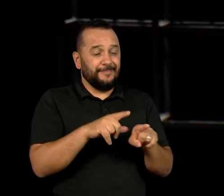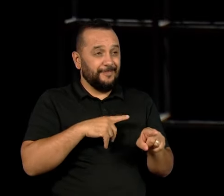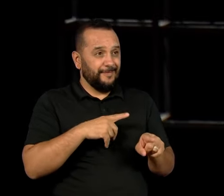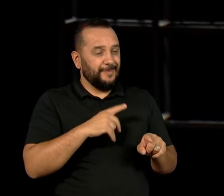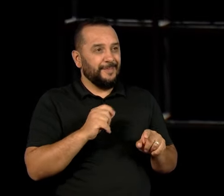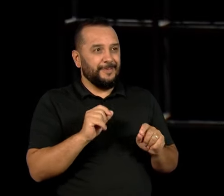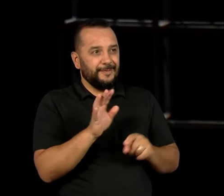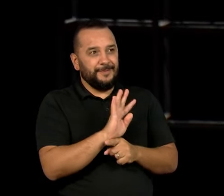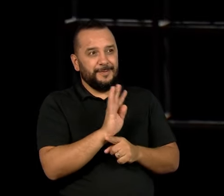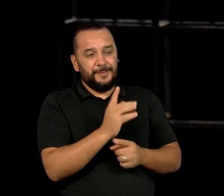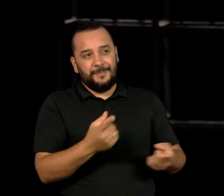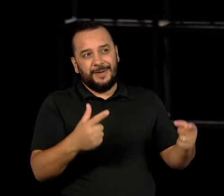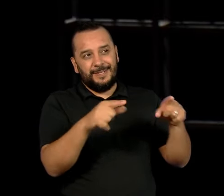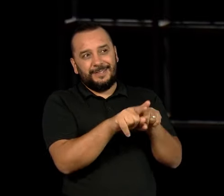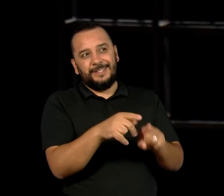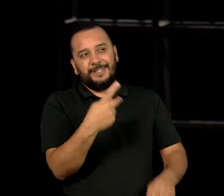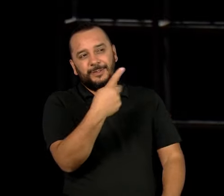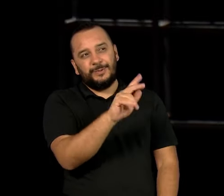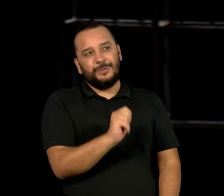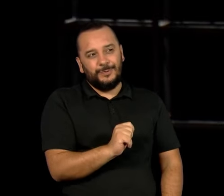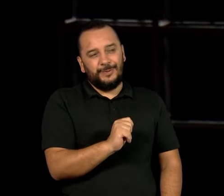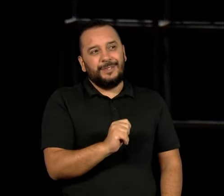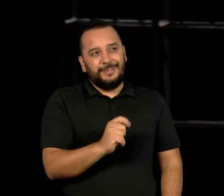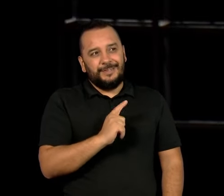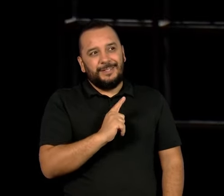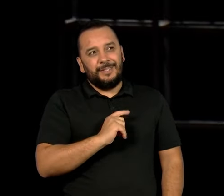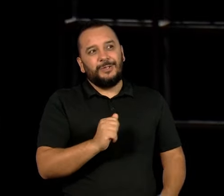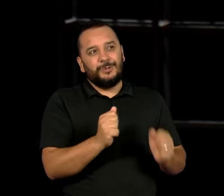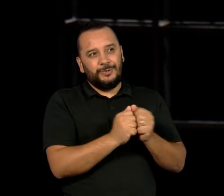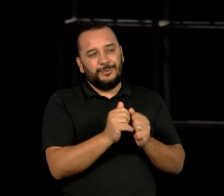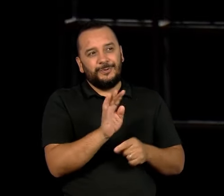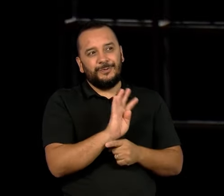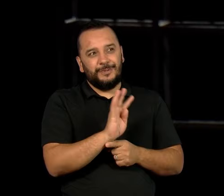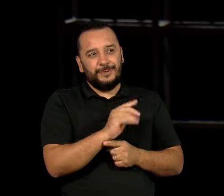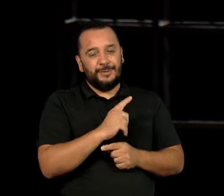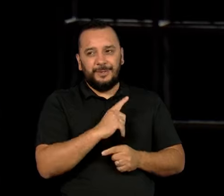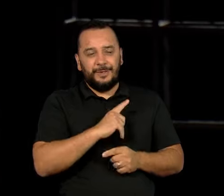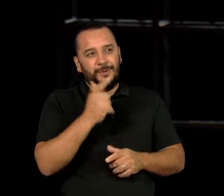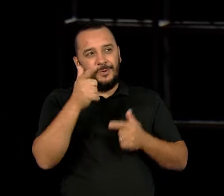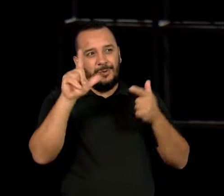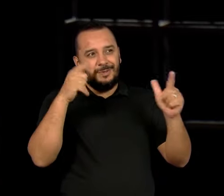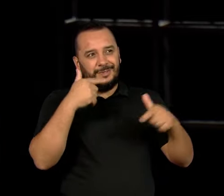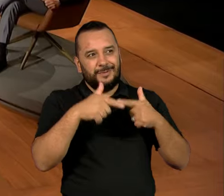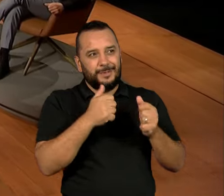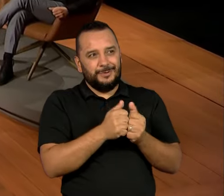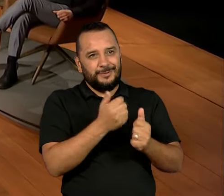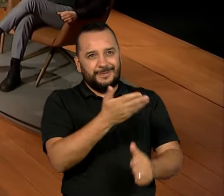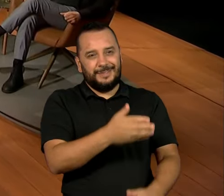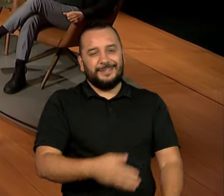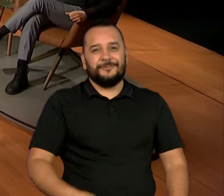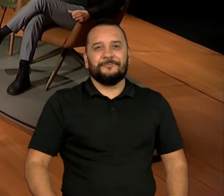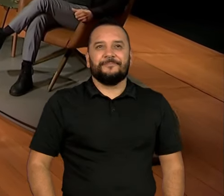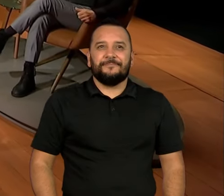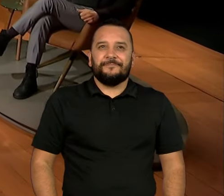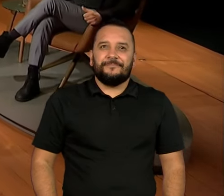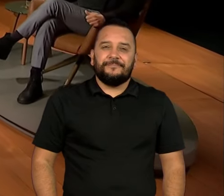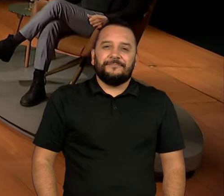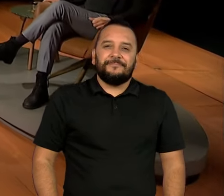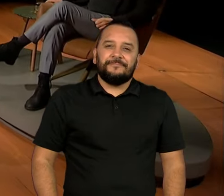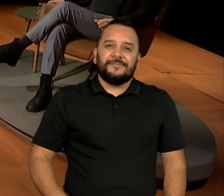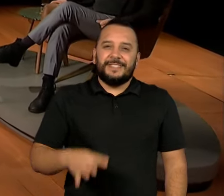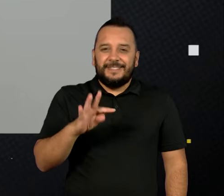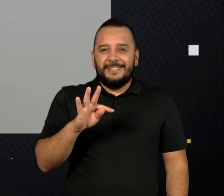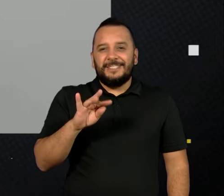de uma parceirona aí sua, que está nesse filme, está em outros tantos trabalhos, olha só. Titi,